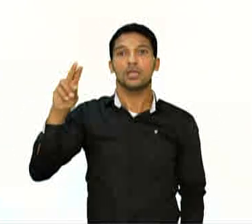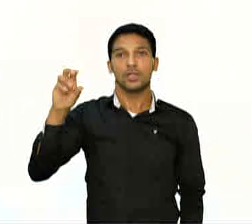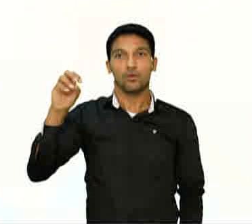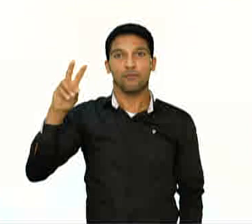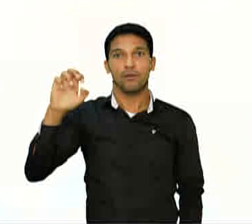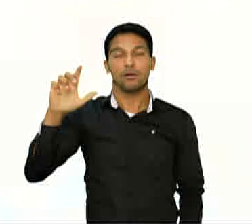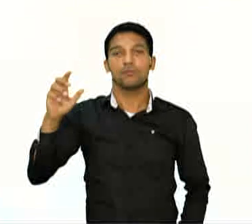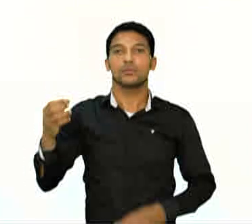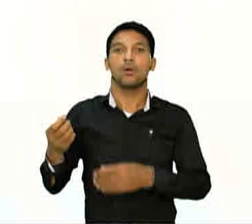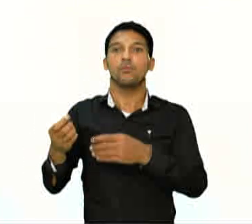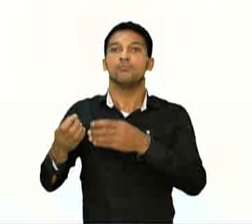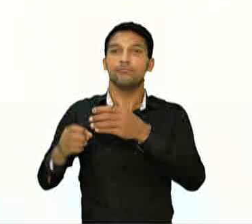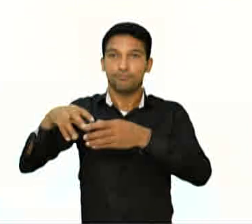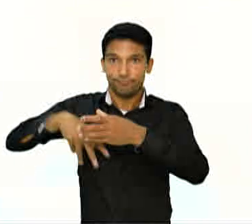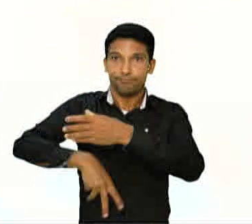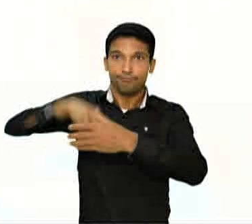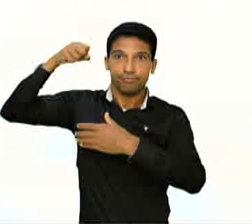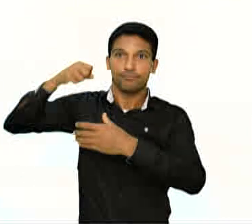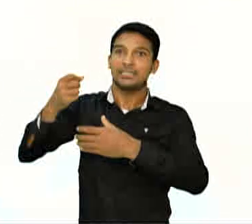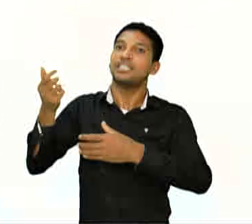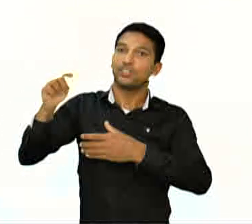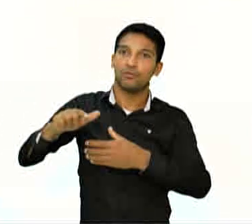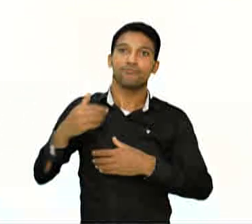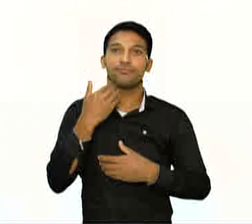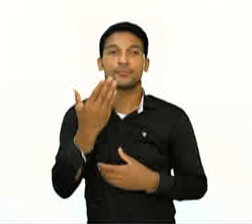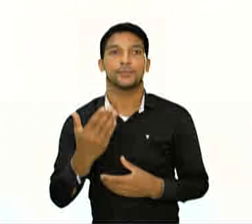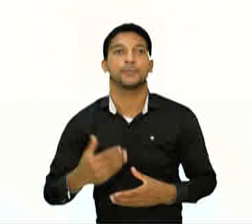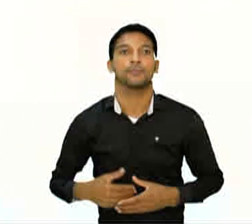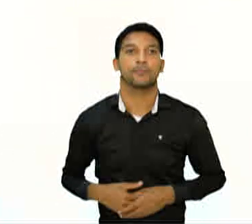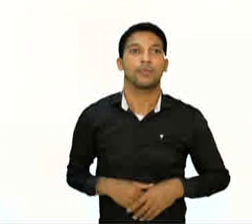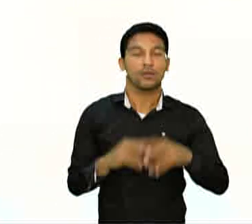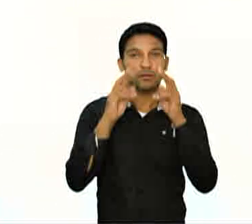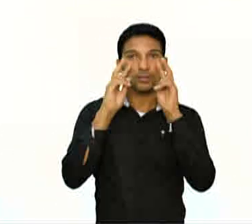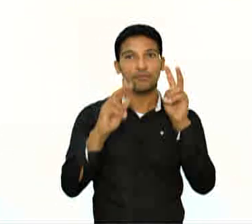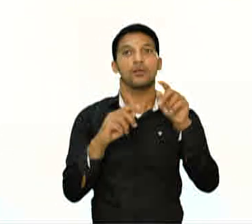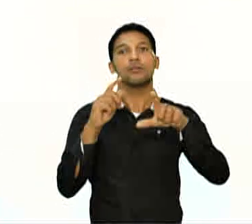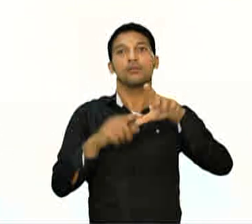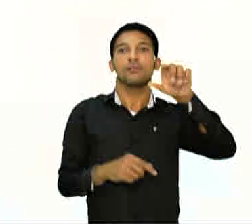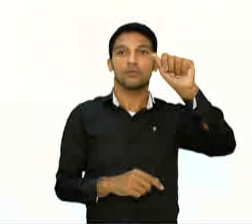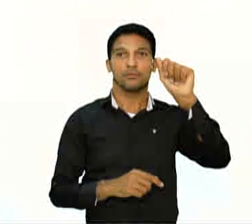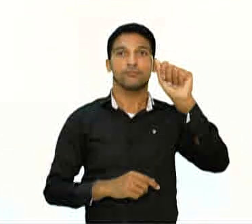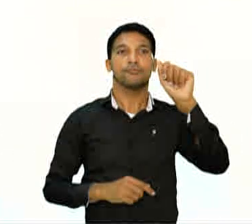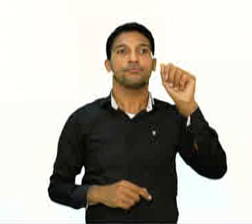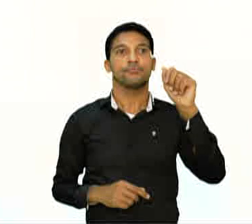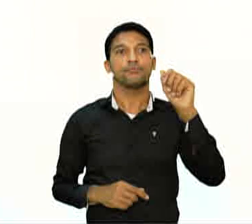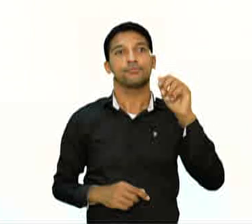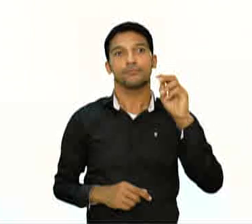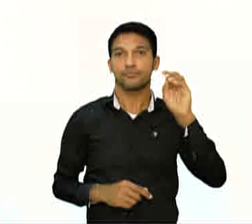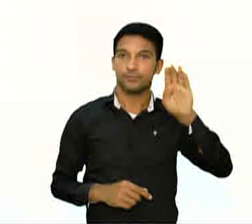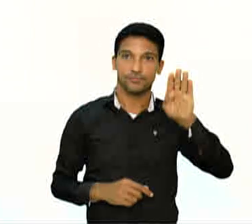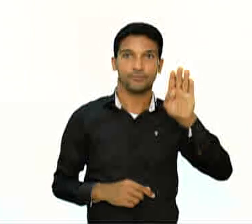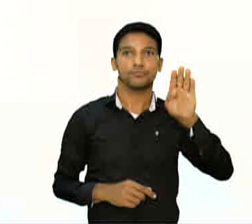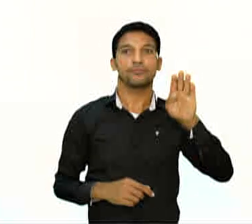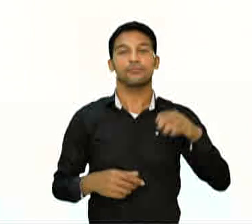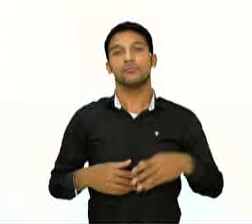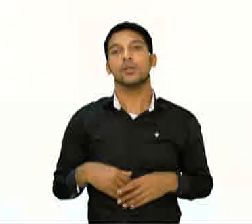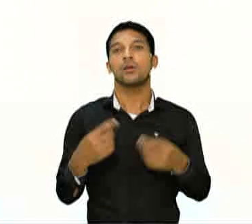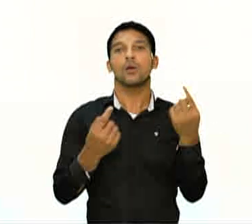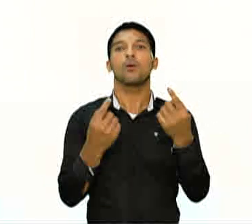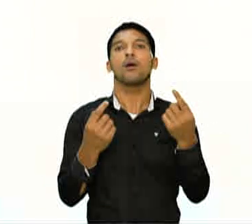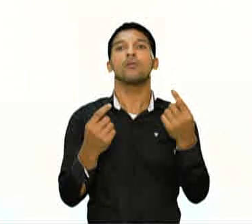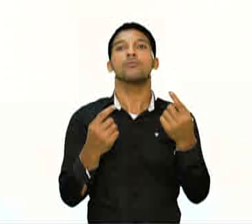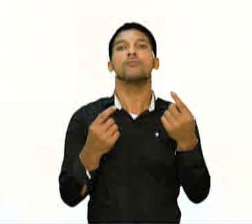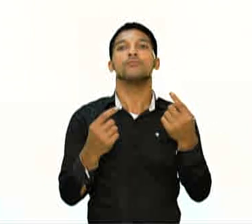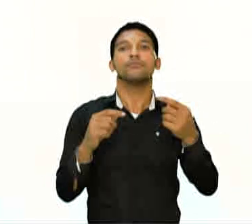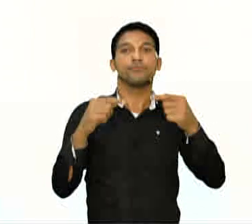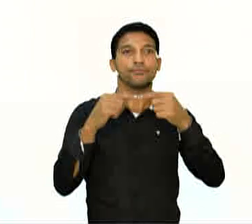sua produção pode ser suprida através de projetos de reflorestamento. B, o gás natural é uma fonte de energia renovável,